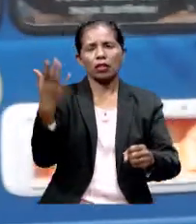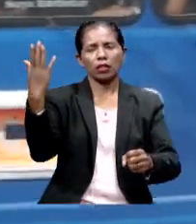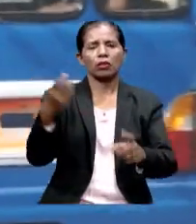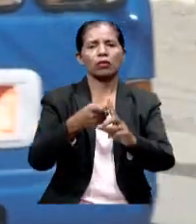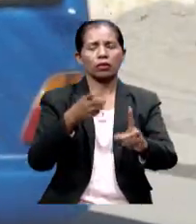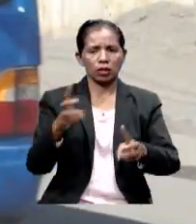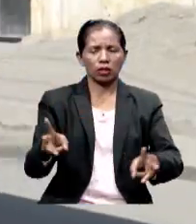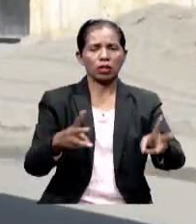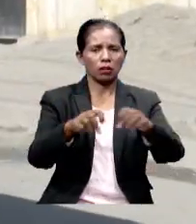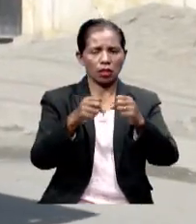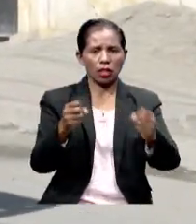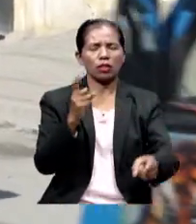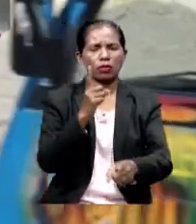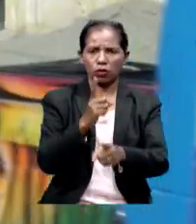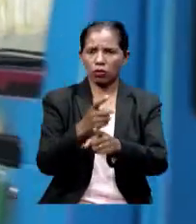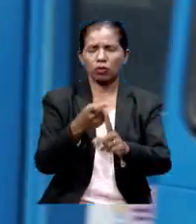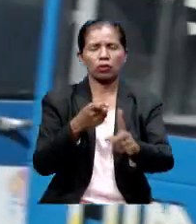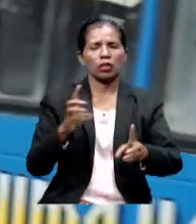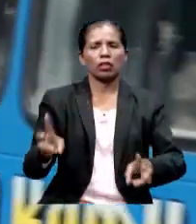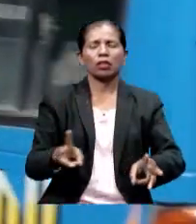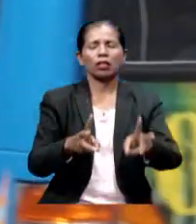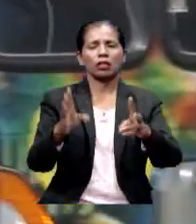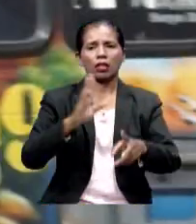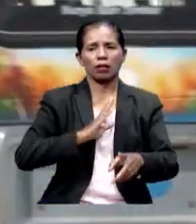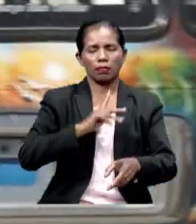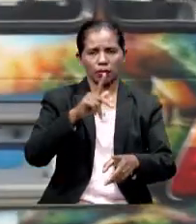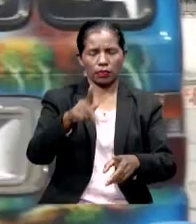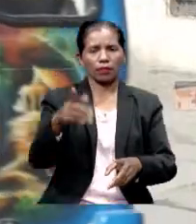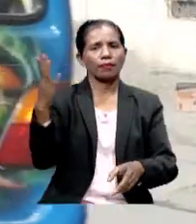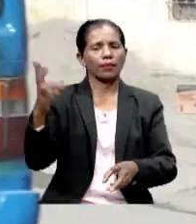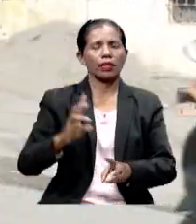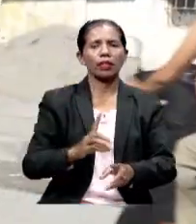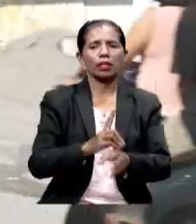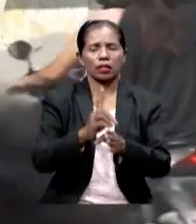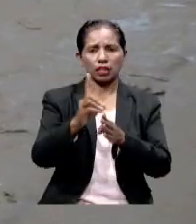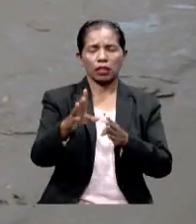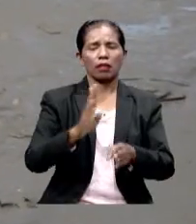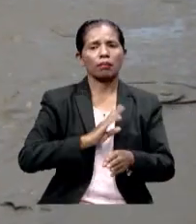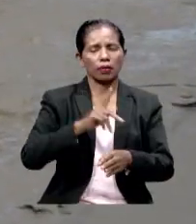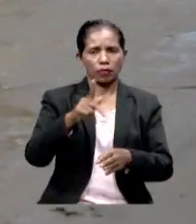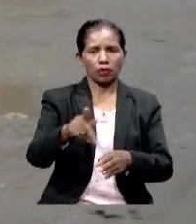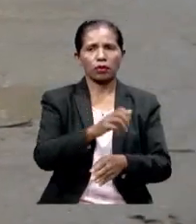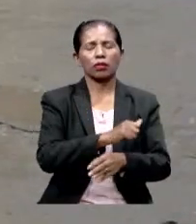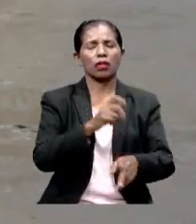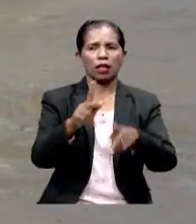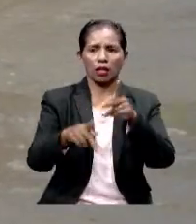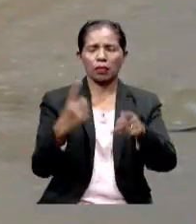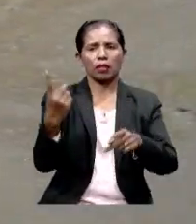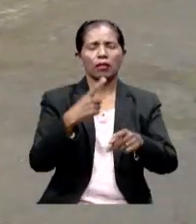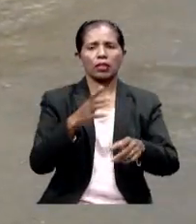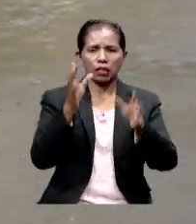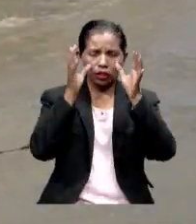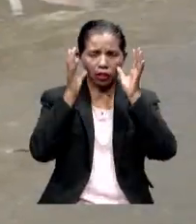condição estrada Atliu, estrada Sira e a área rural. Situação não acontece e a estrada direção Bebono no Ailo Clara, mas a comunidade sempre a ler